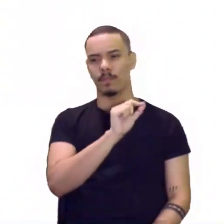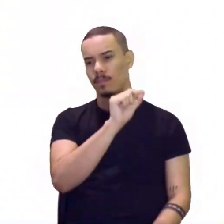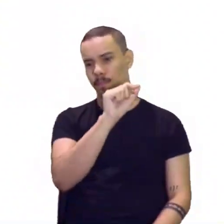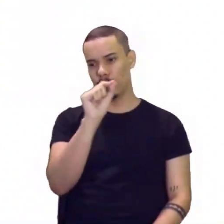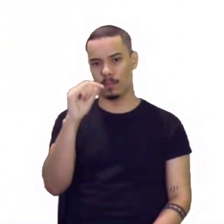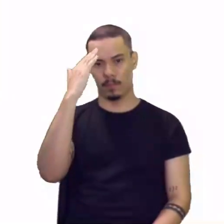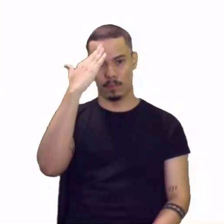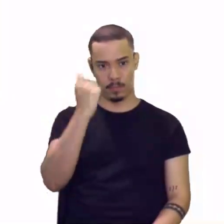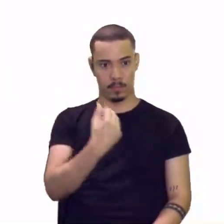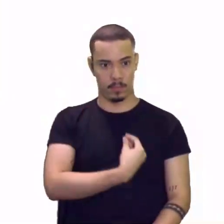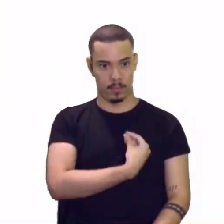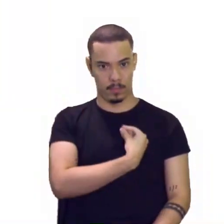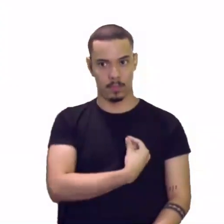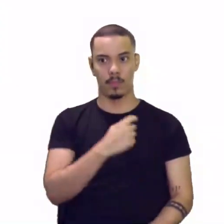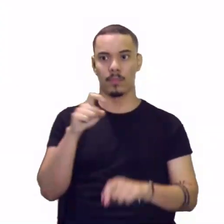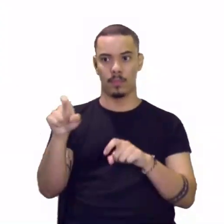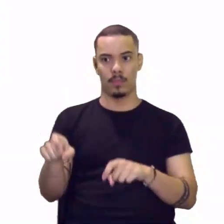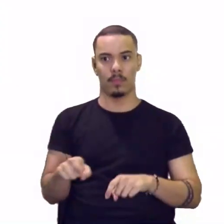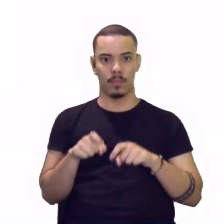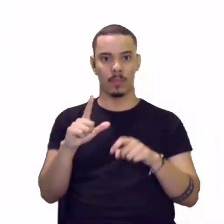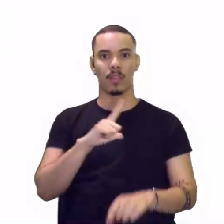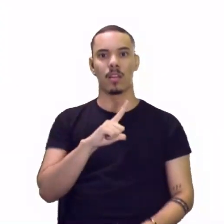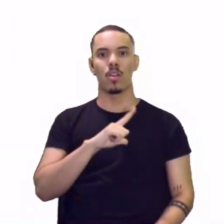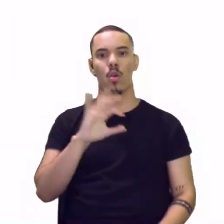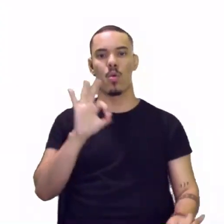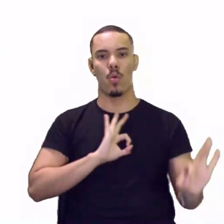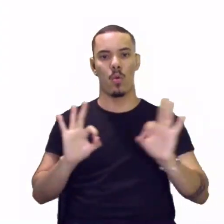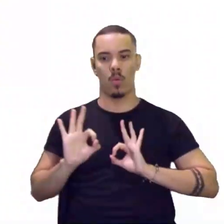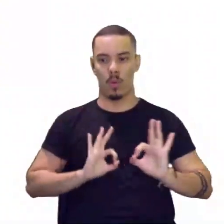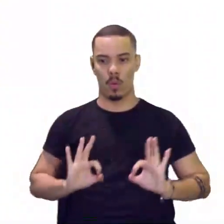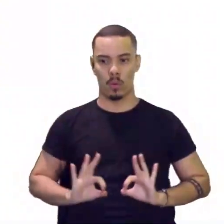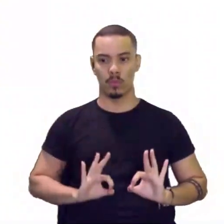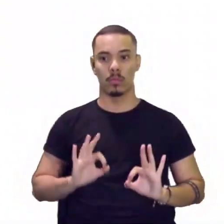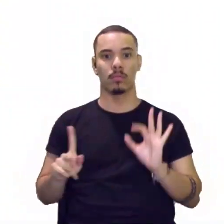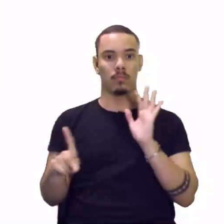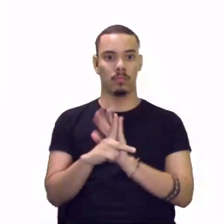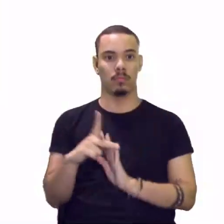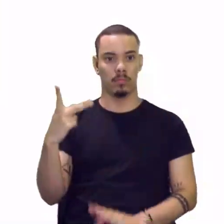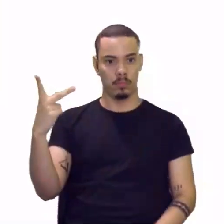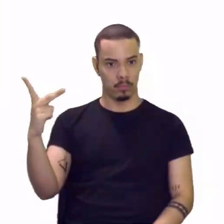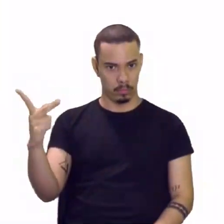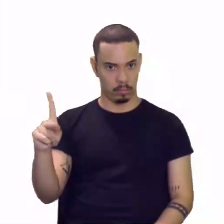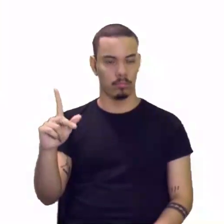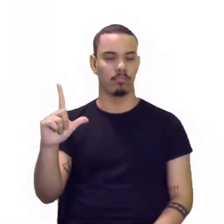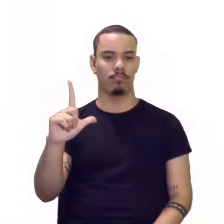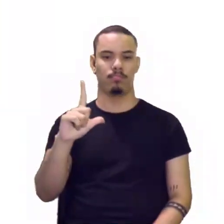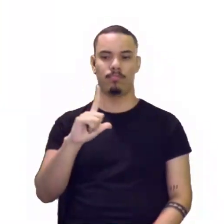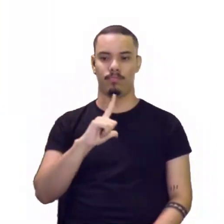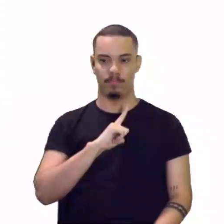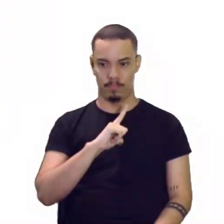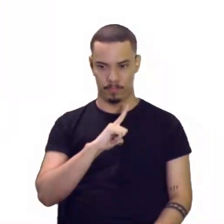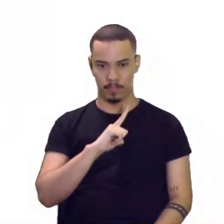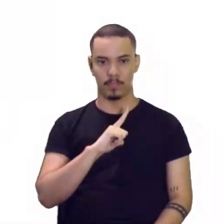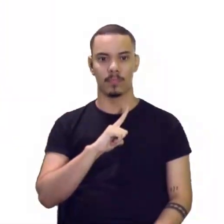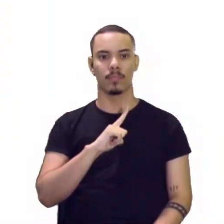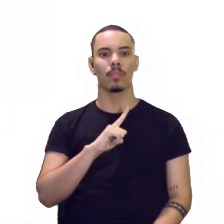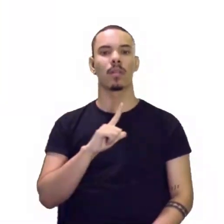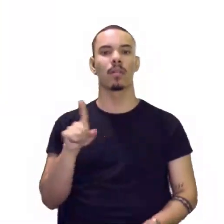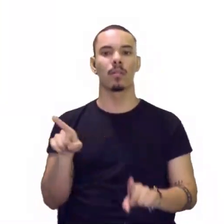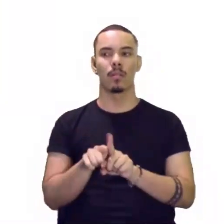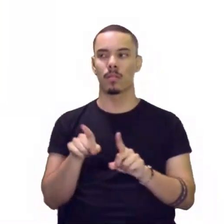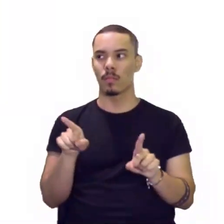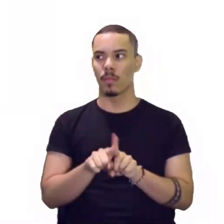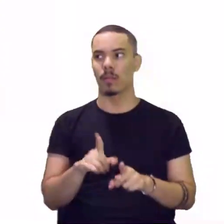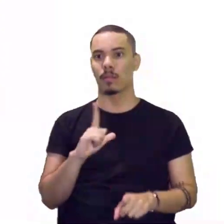que vivem no campo, sabem que a onça, ela tem um território dela, Sim. Ela delimita. Né? Os animais, eles têm